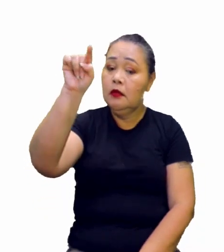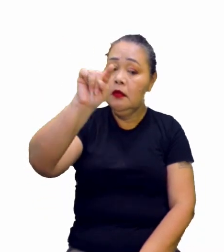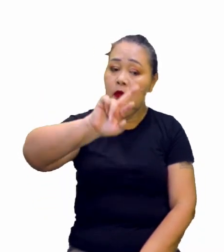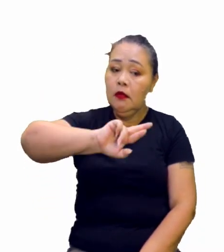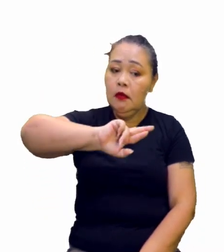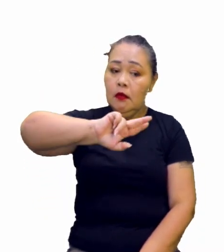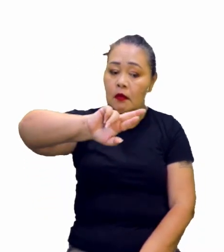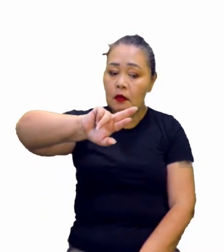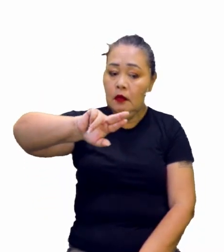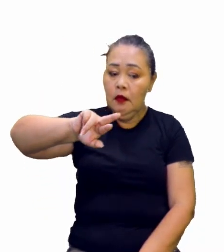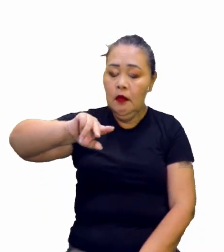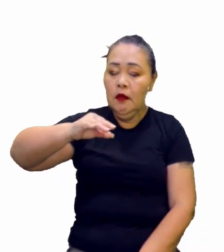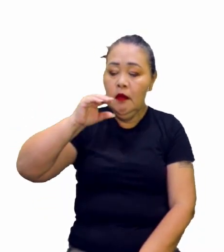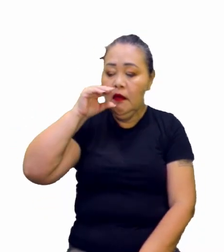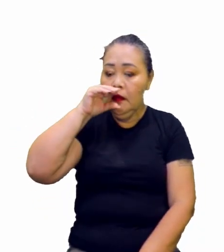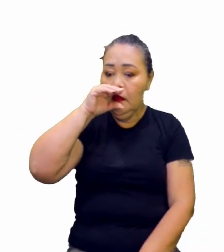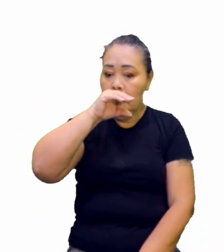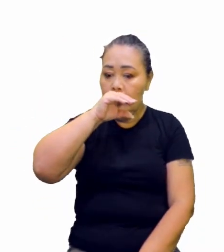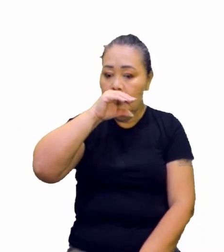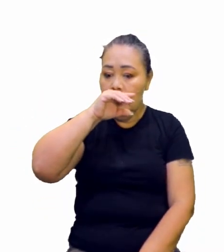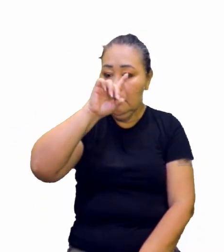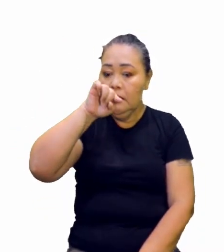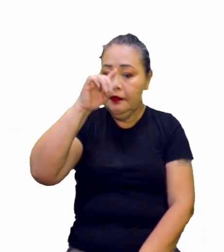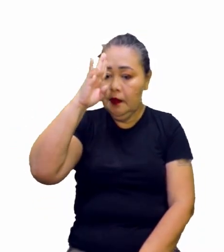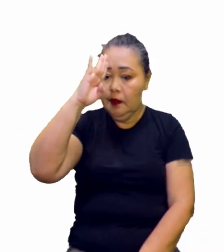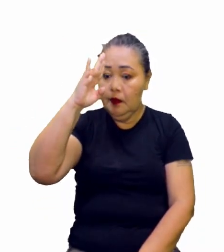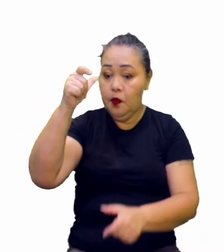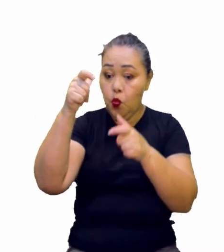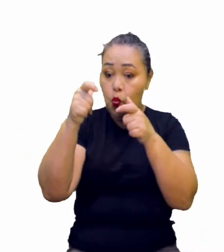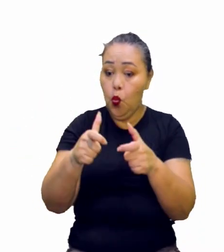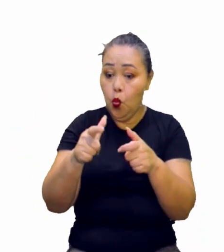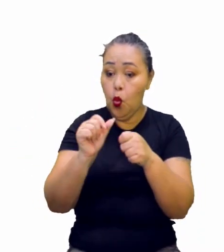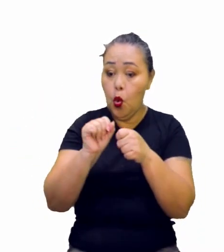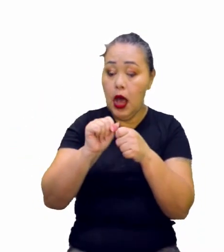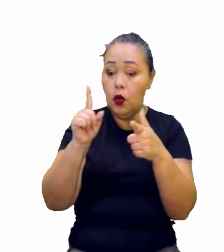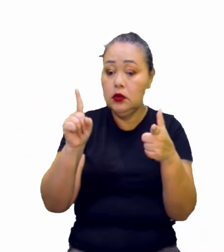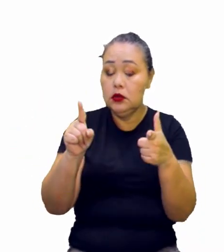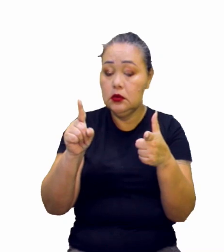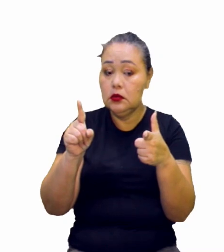heterogênicos, pontos quentes, pontos principais, local de extrema